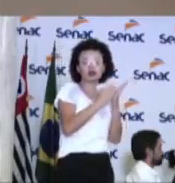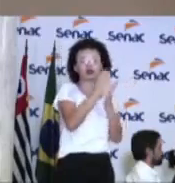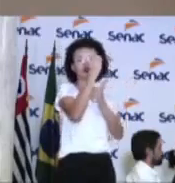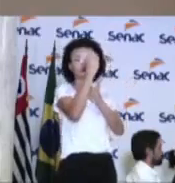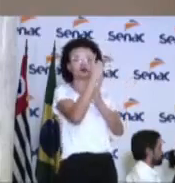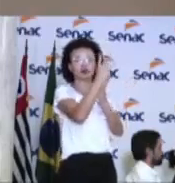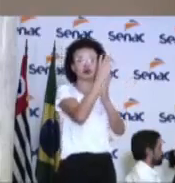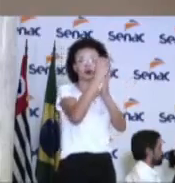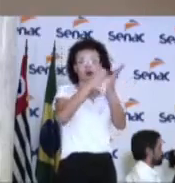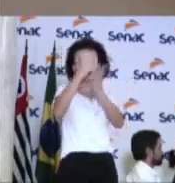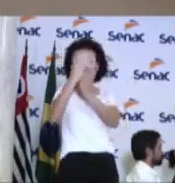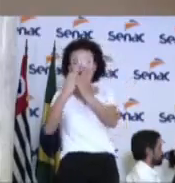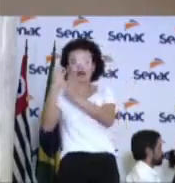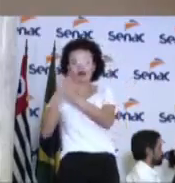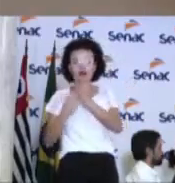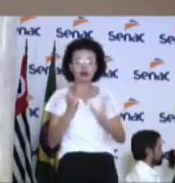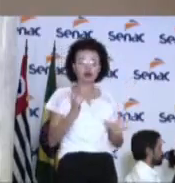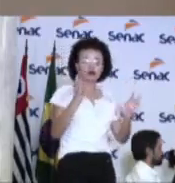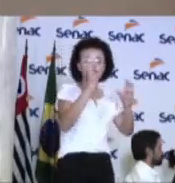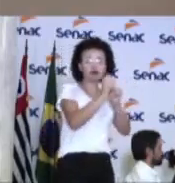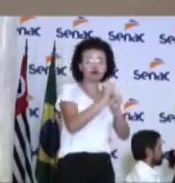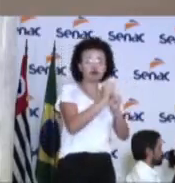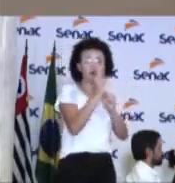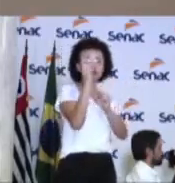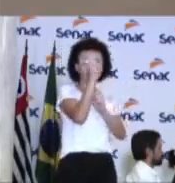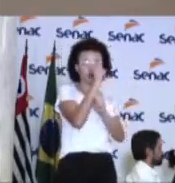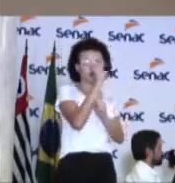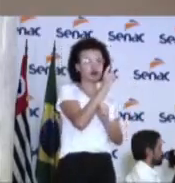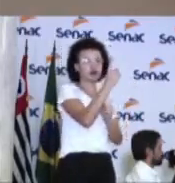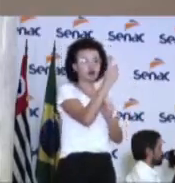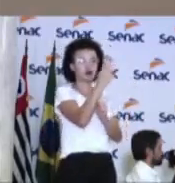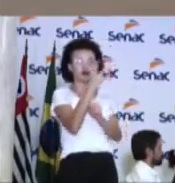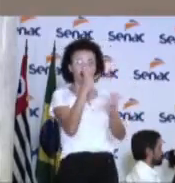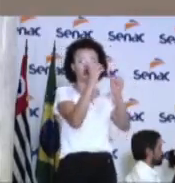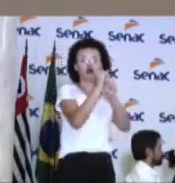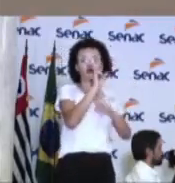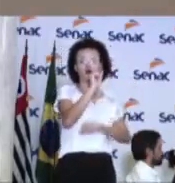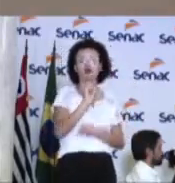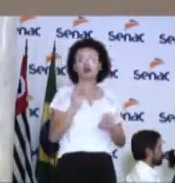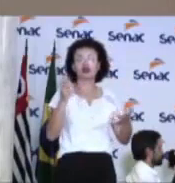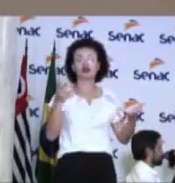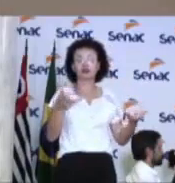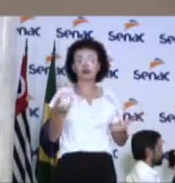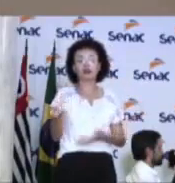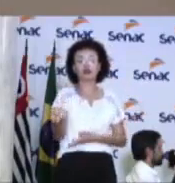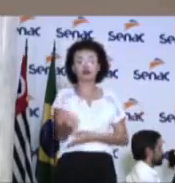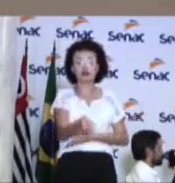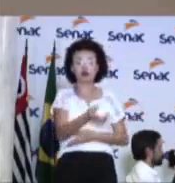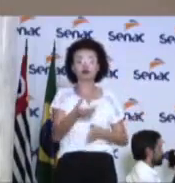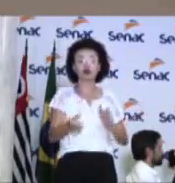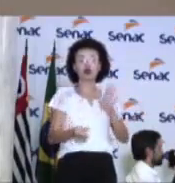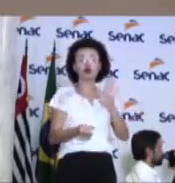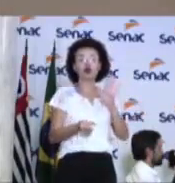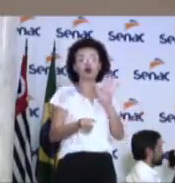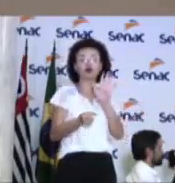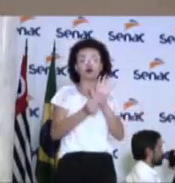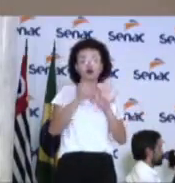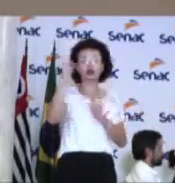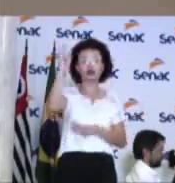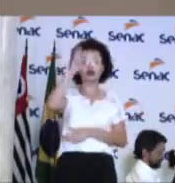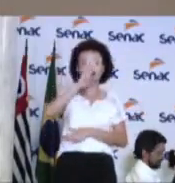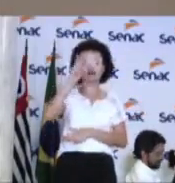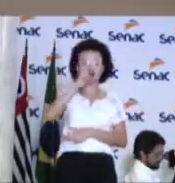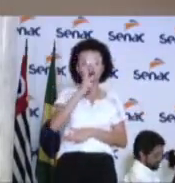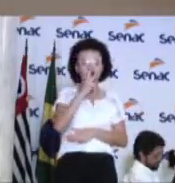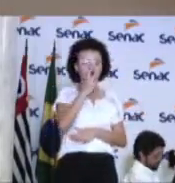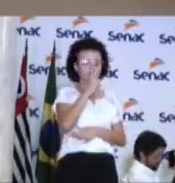uma evolução da história, né, que começou com alguns personagens, esse núcleo de personagens aí foi evoluindo